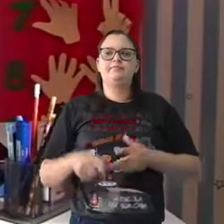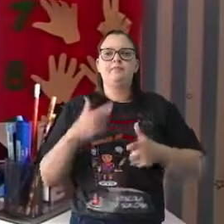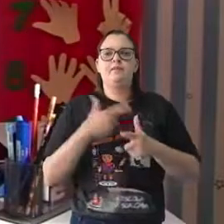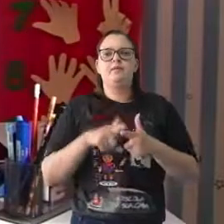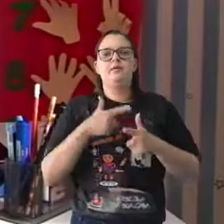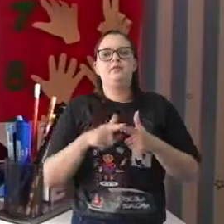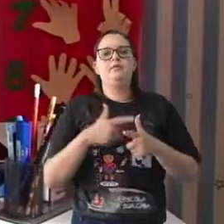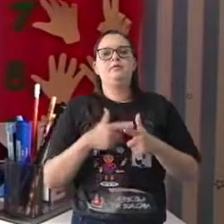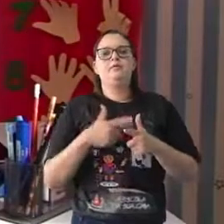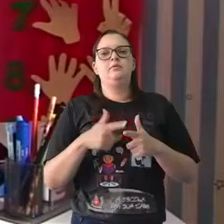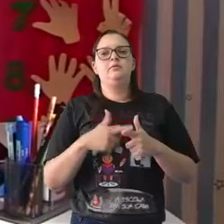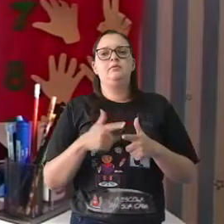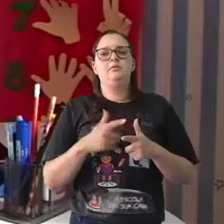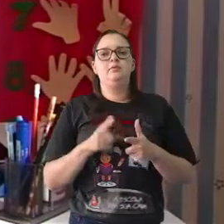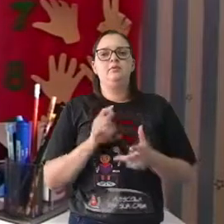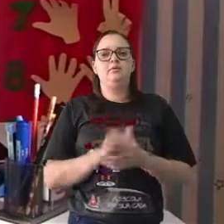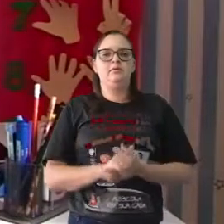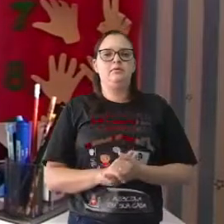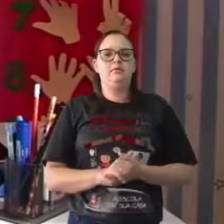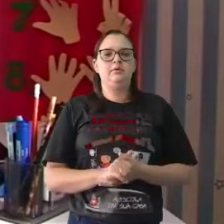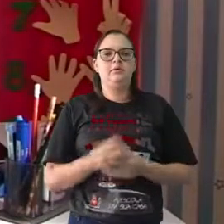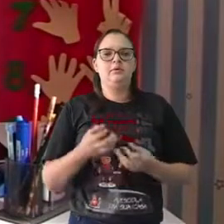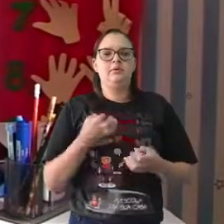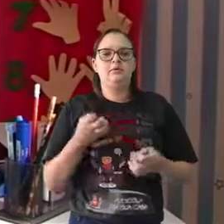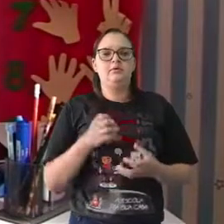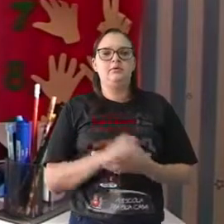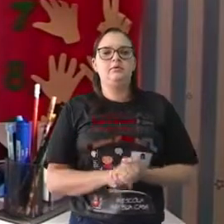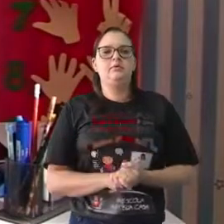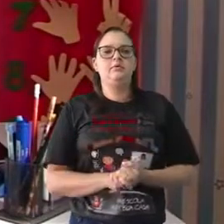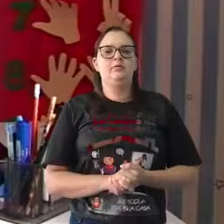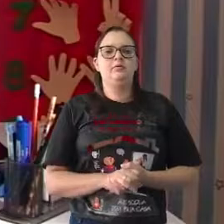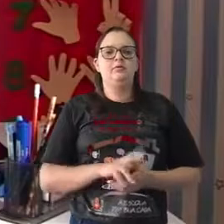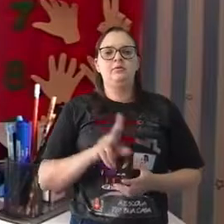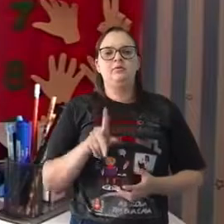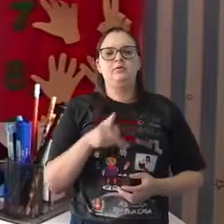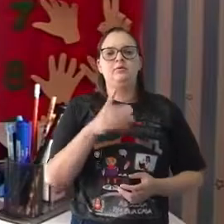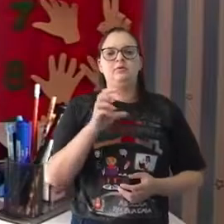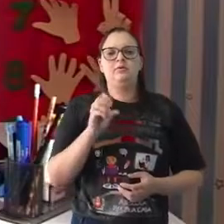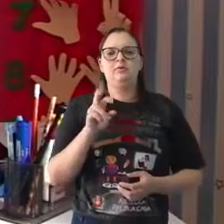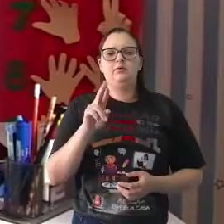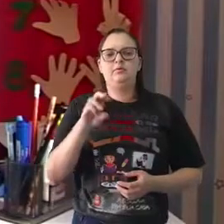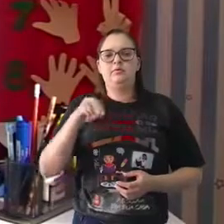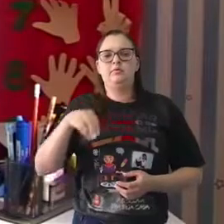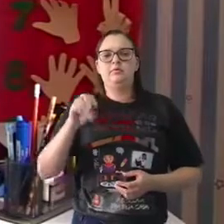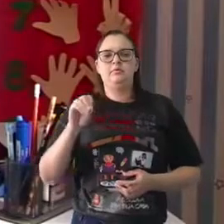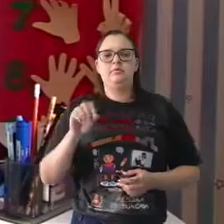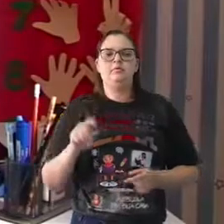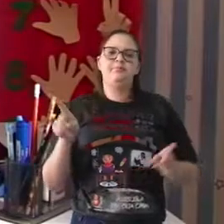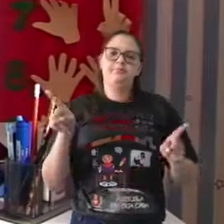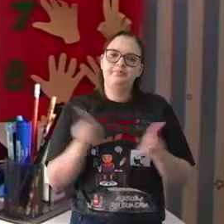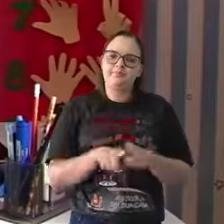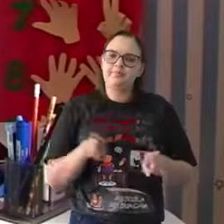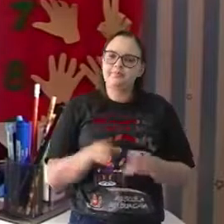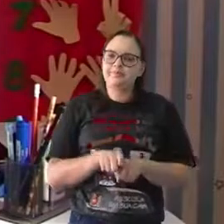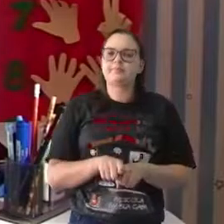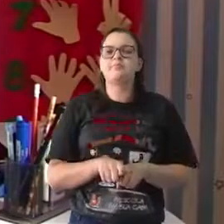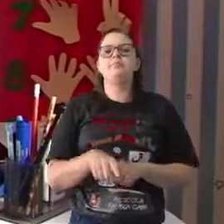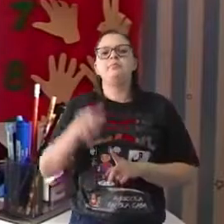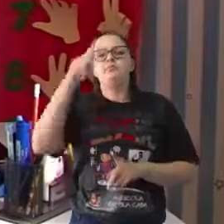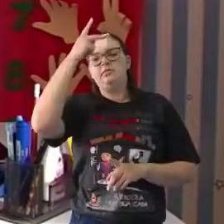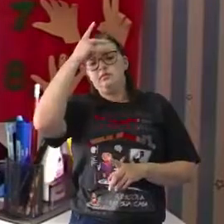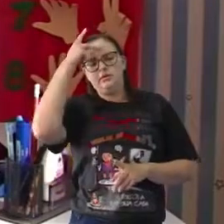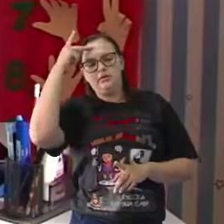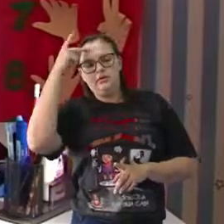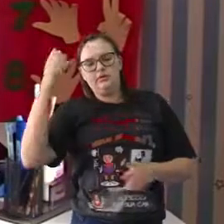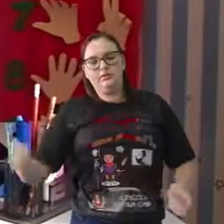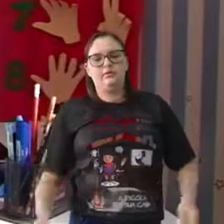desse hormônio. Pessoas que fazem academia também e utilizam suplementos, no caso suplementos à base de hormônio, utilizam esse